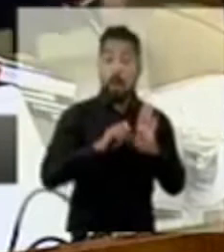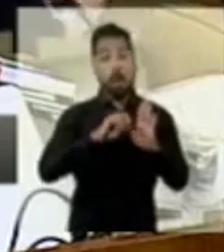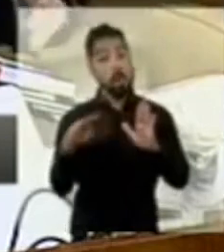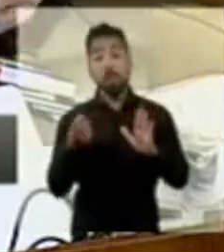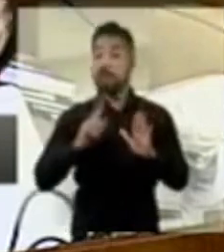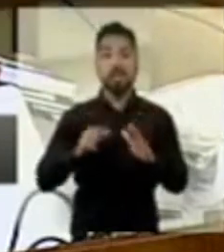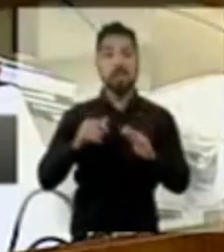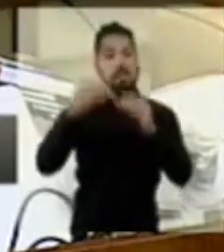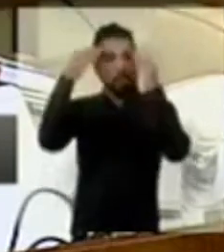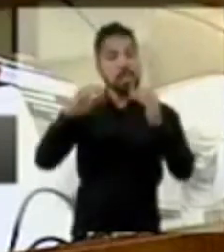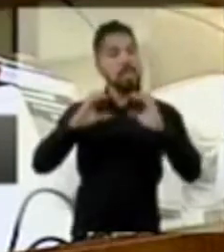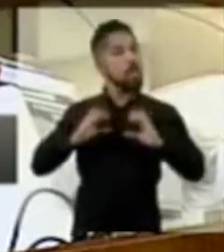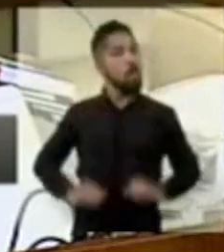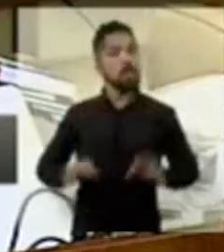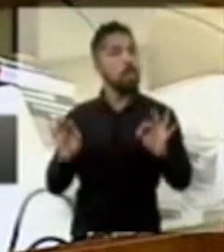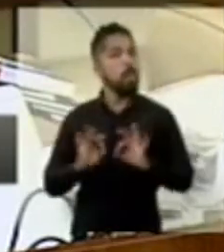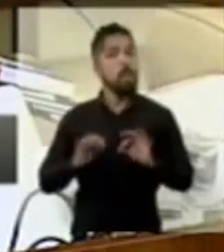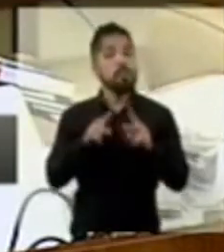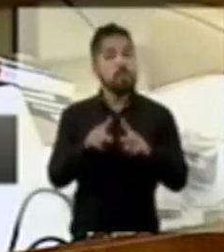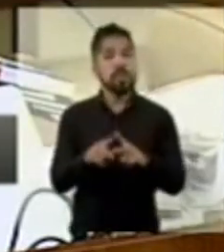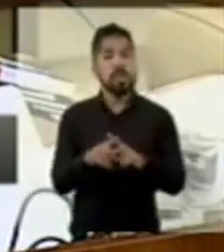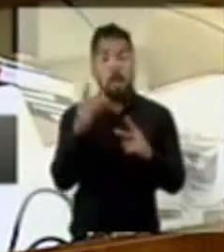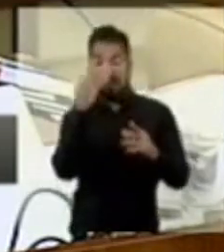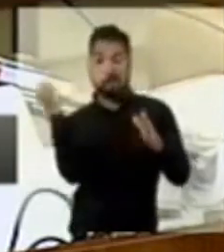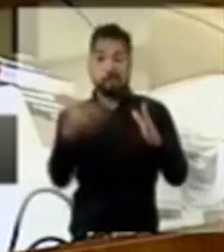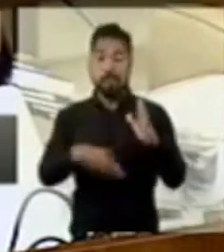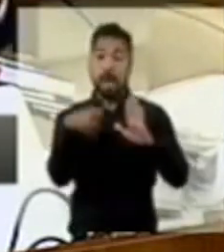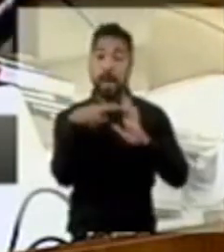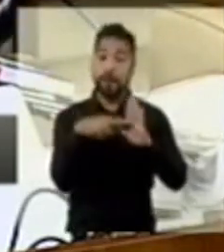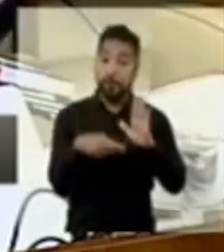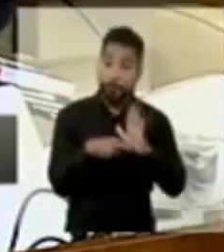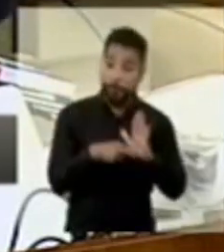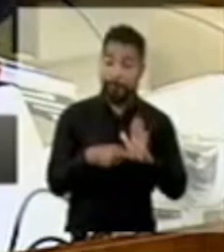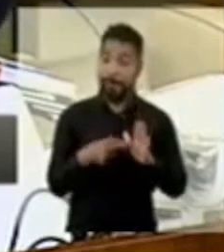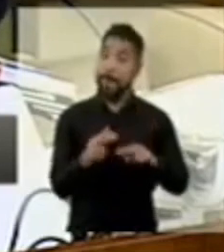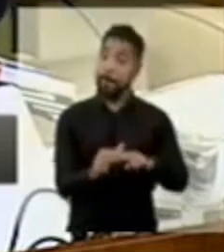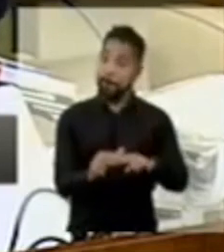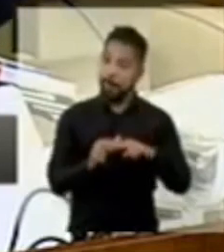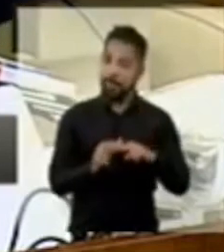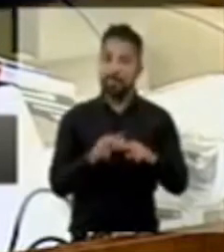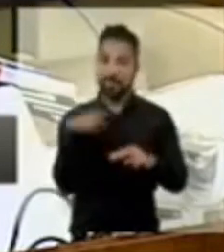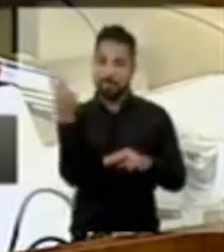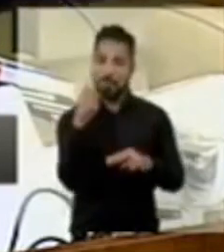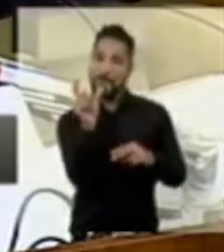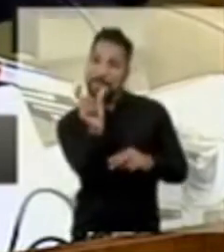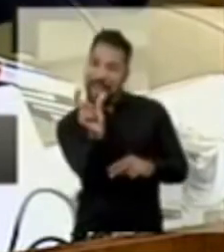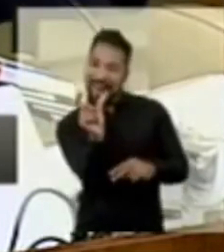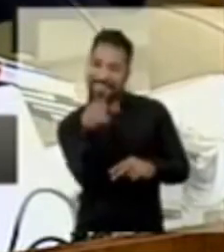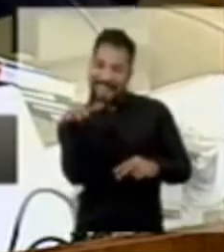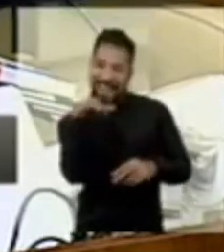não segue a conduta e você diz cumprir a norma tanto se diz no jargão jurídico são comandos